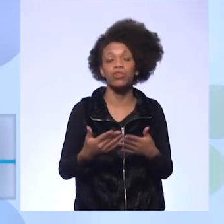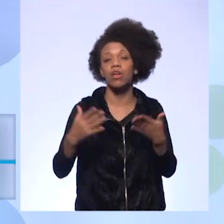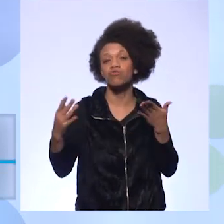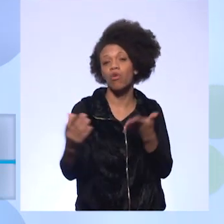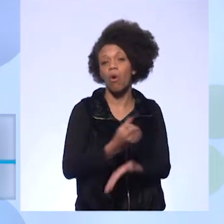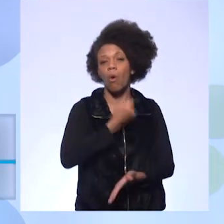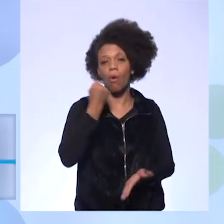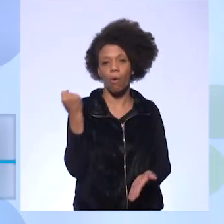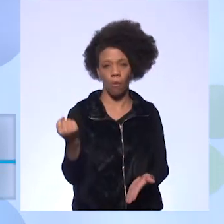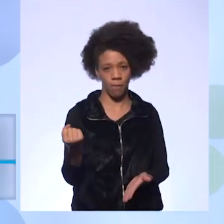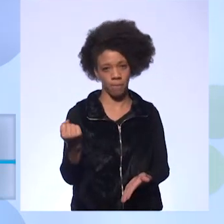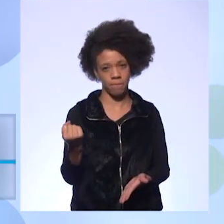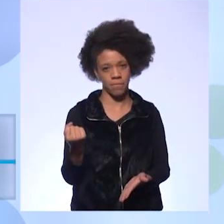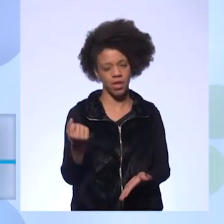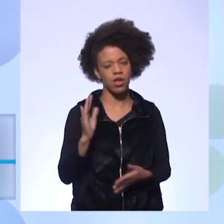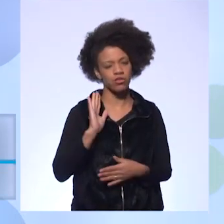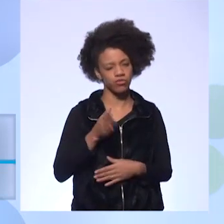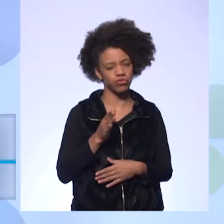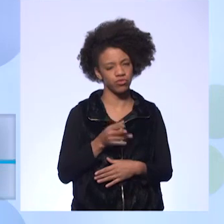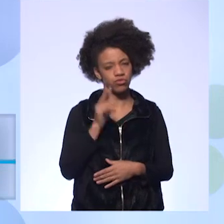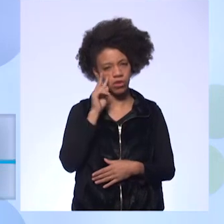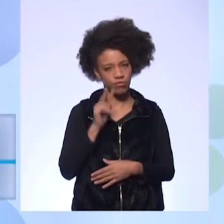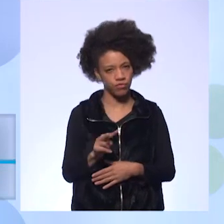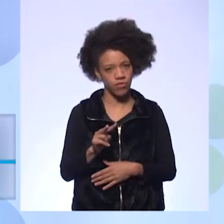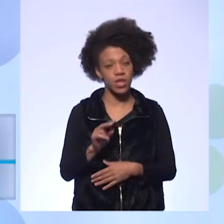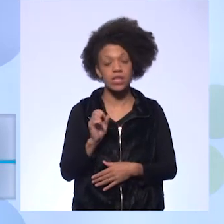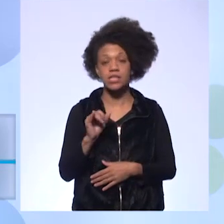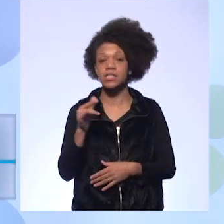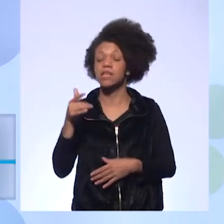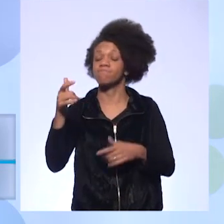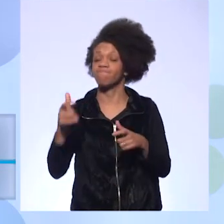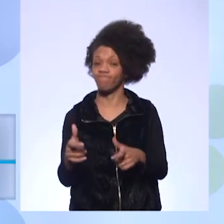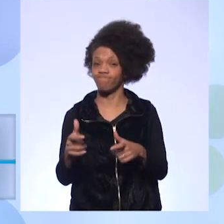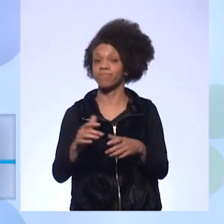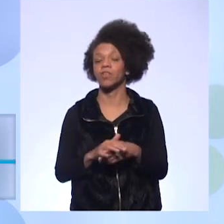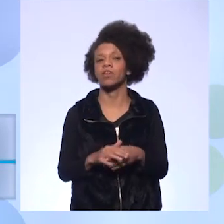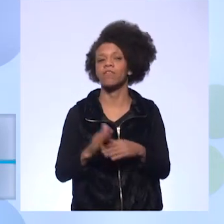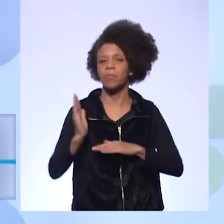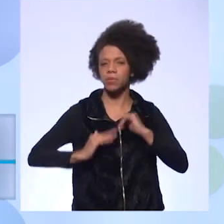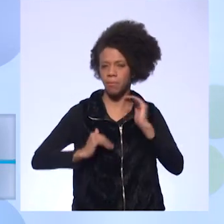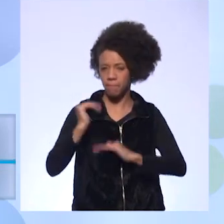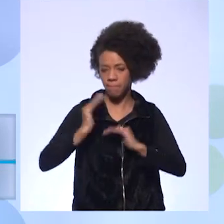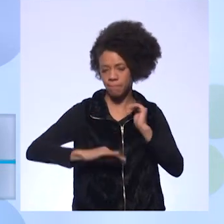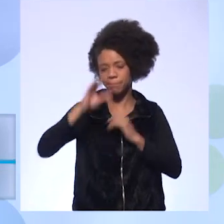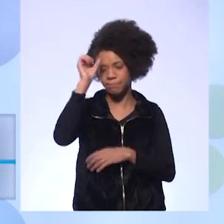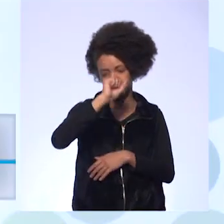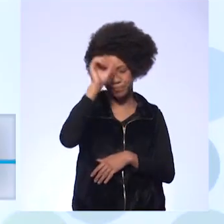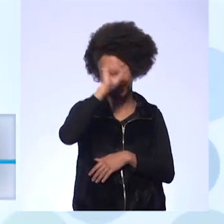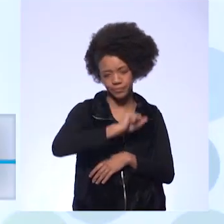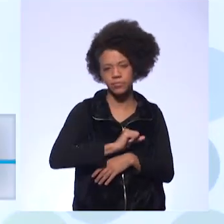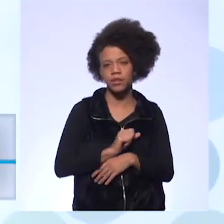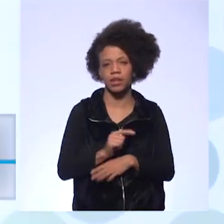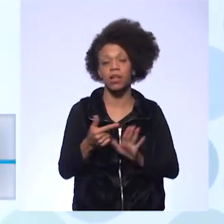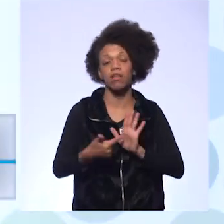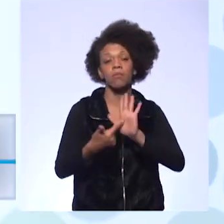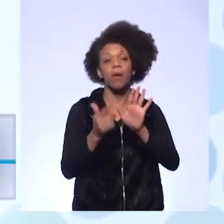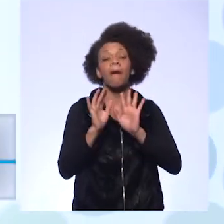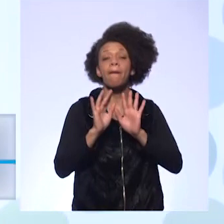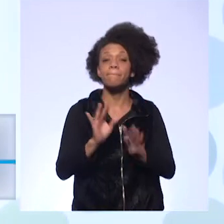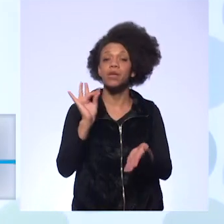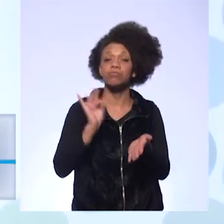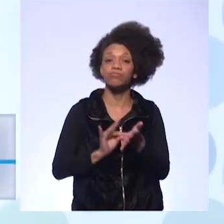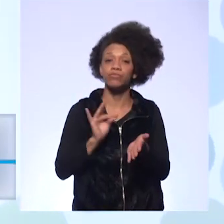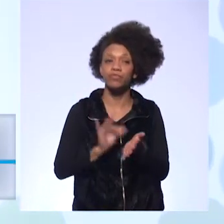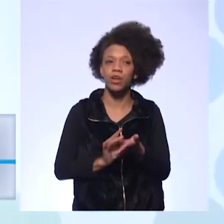de um golpe. Já já a gente confere se foi isso mesmo. Vamos problematizar ainda mais essa questão, mas o fato é que